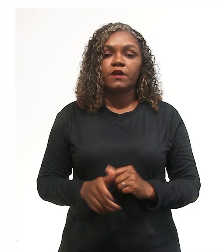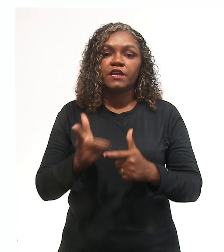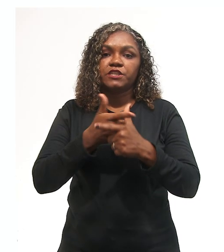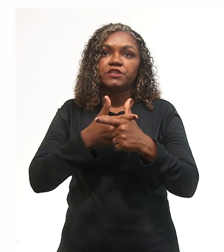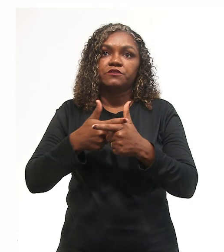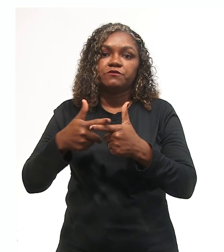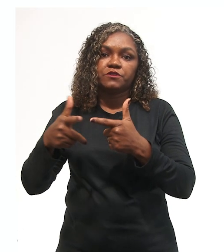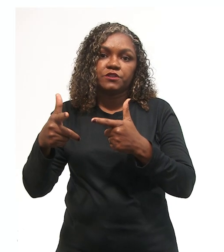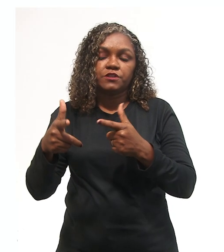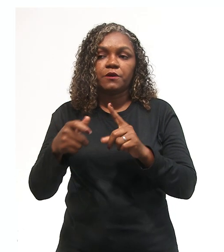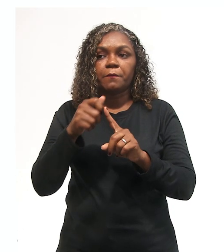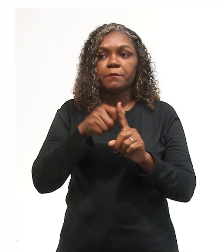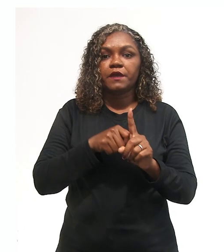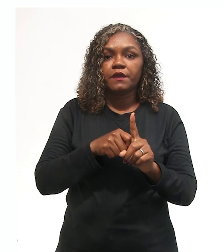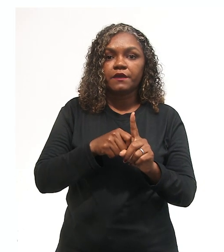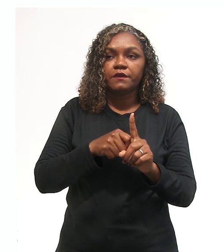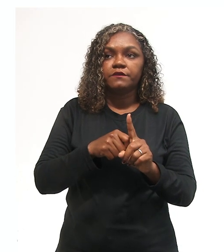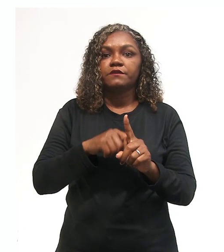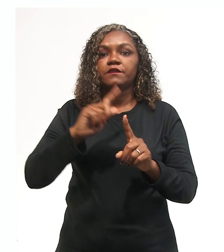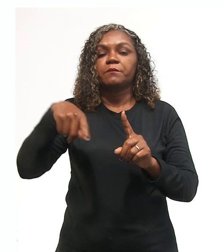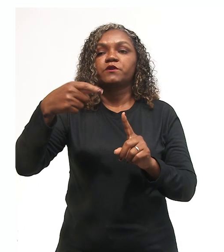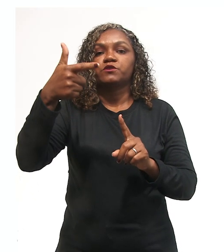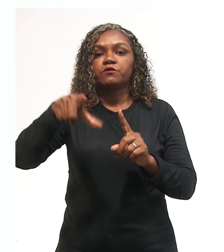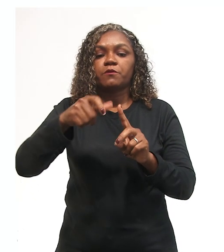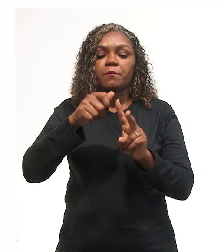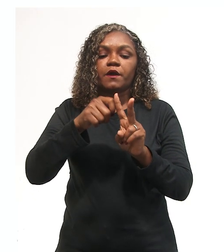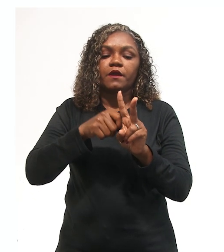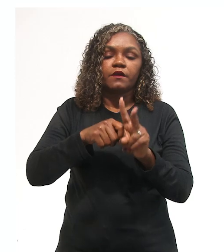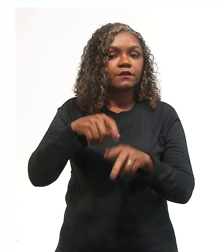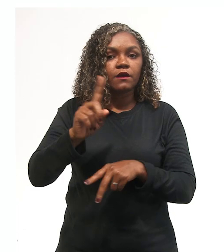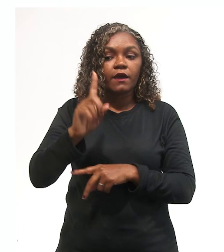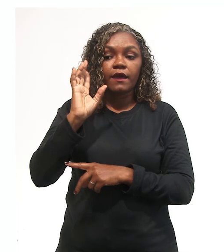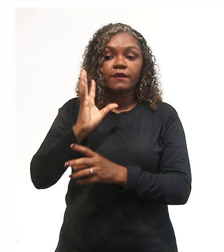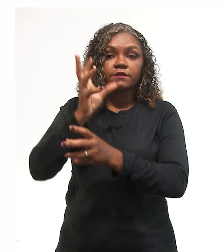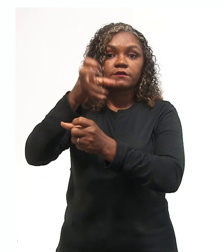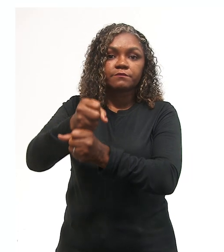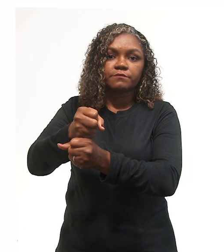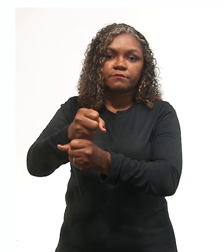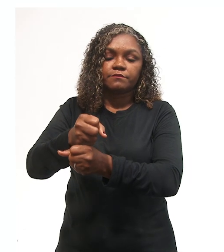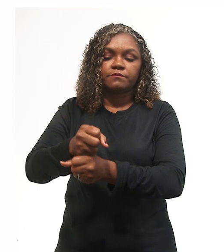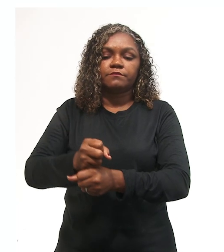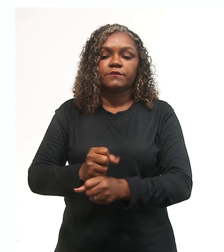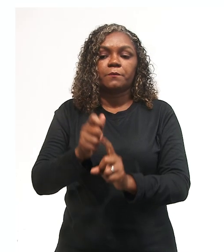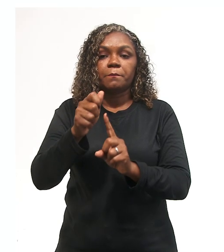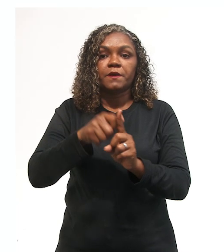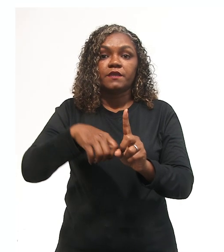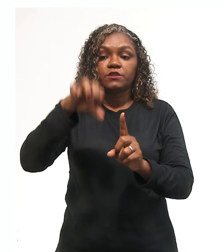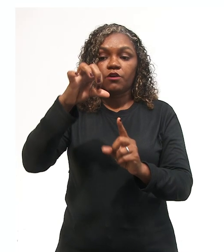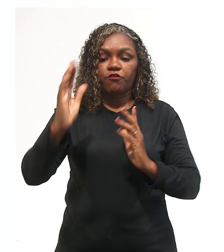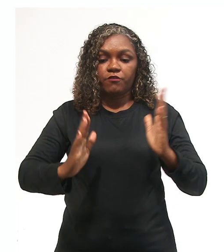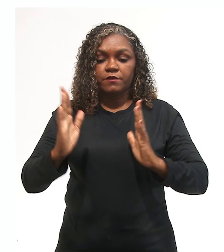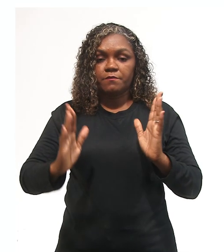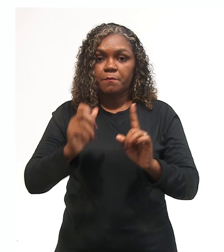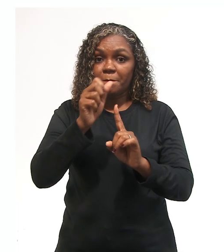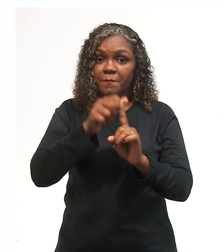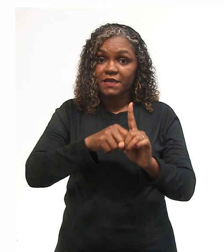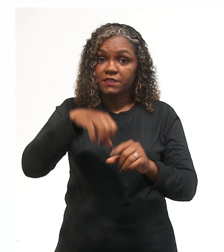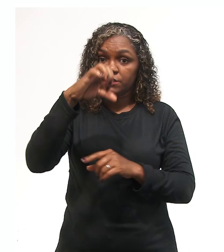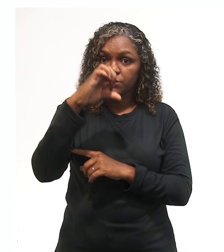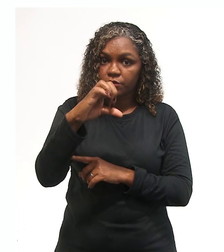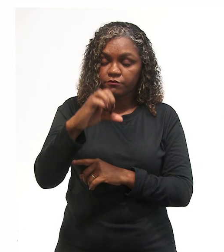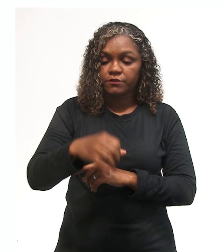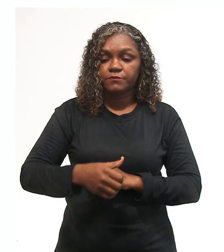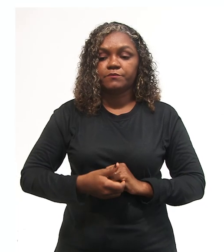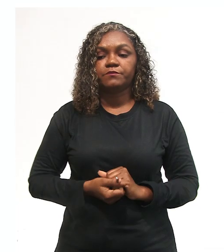dele ser ao mês. Aqui, no caso, seria a cada 9 meses, né? A cada 9 meses,